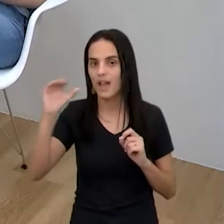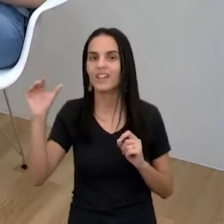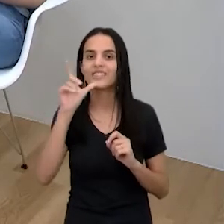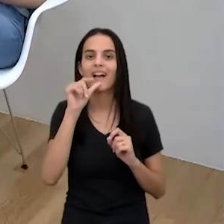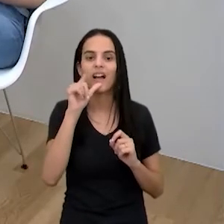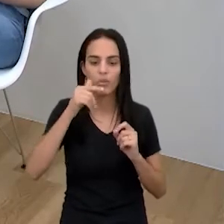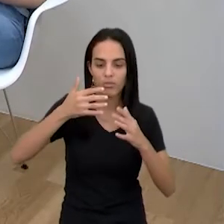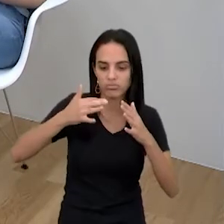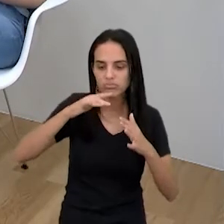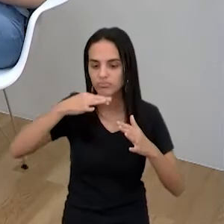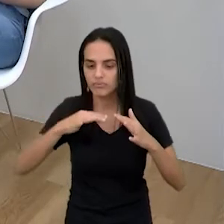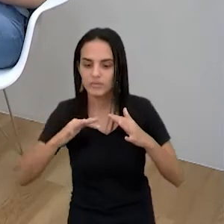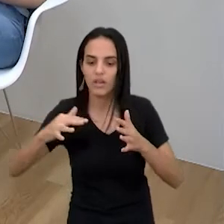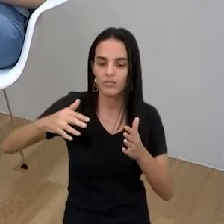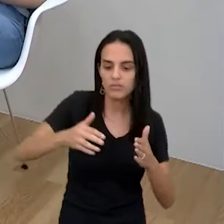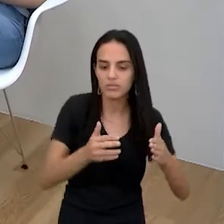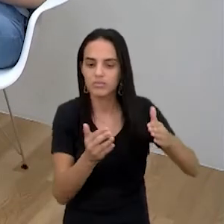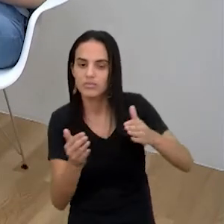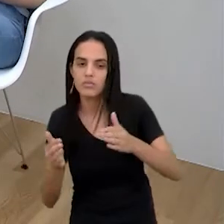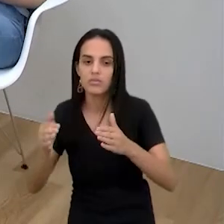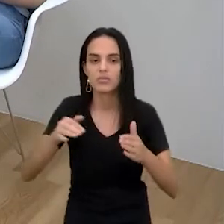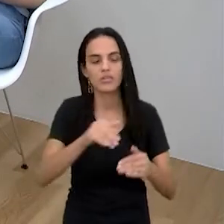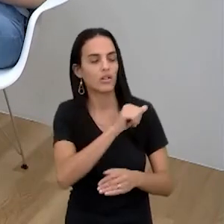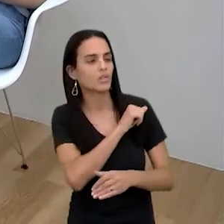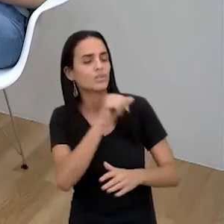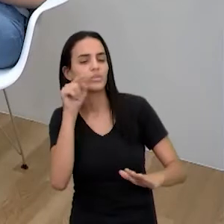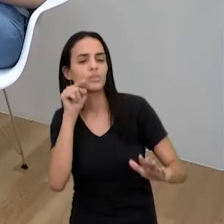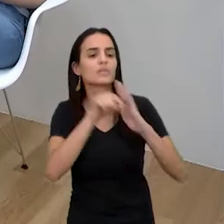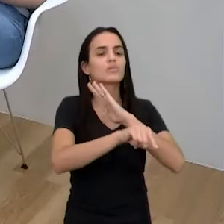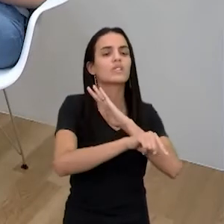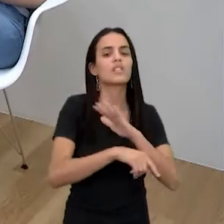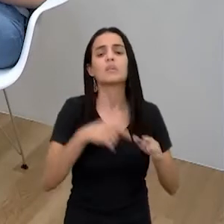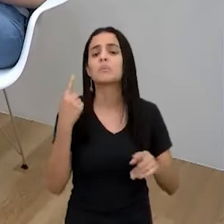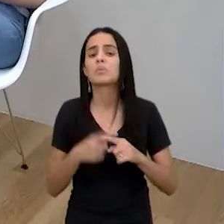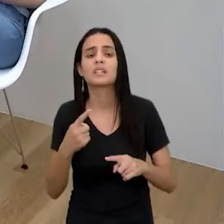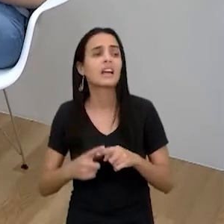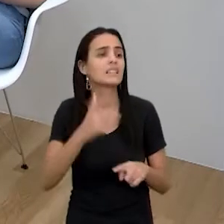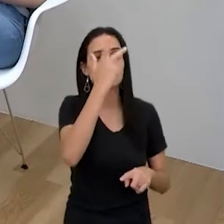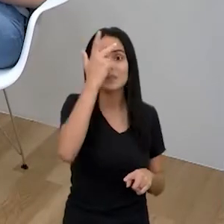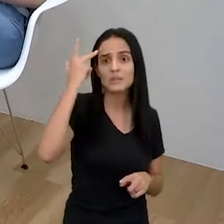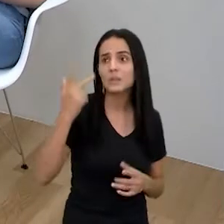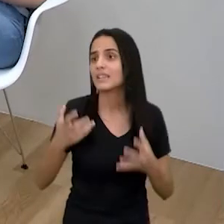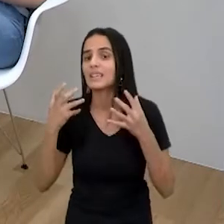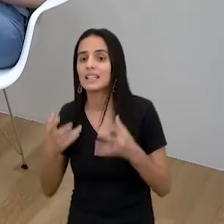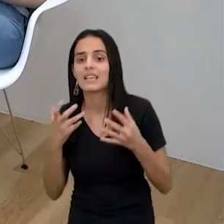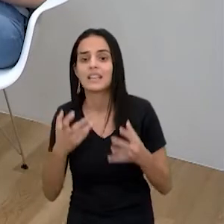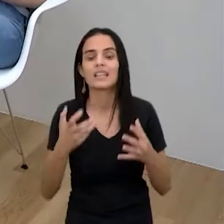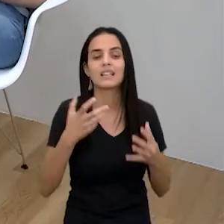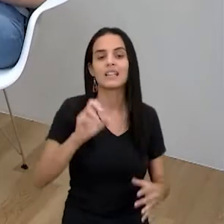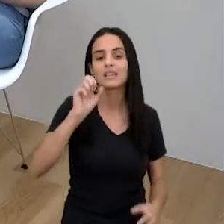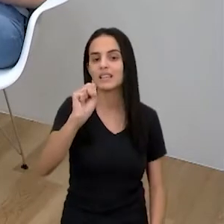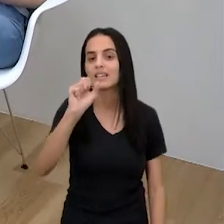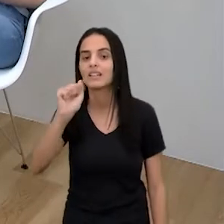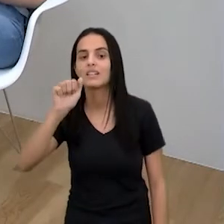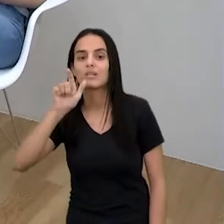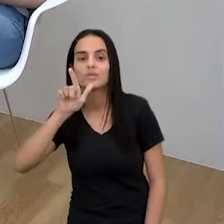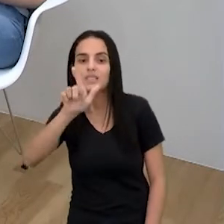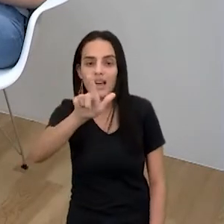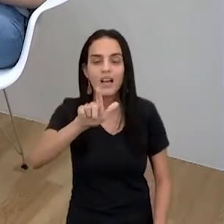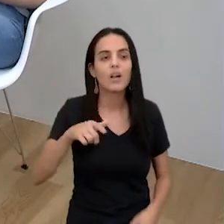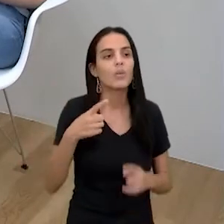não a mulher. Sabia disso? Olha só. Sabia ou não? Não, nesse caso não sabia. É, porque quando a mulher dá à luz, ela também amamenta logo